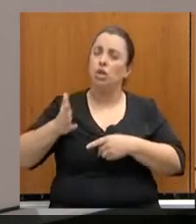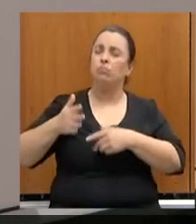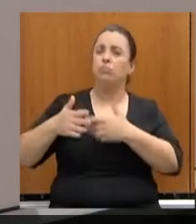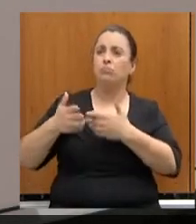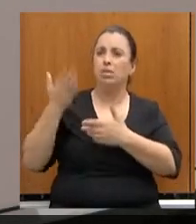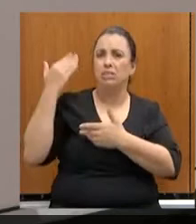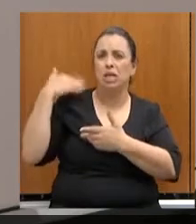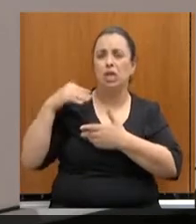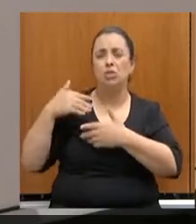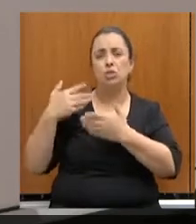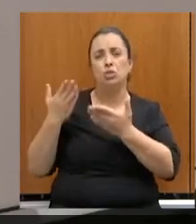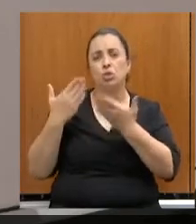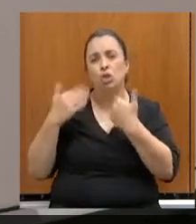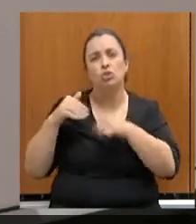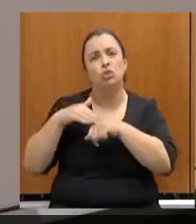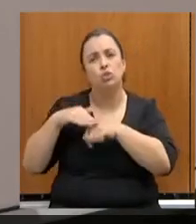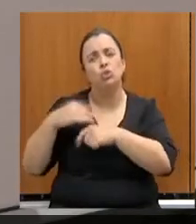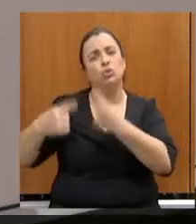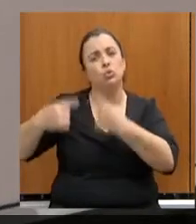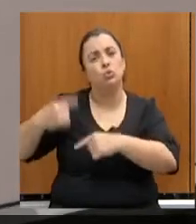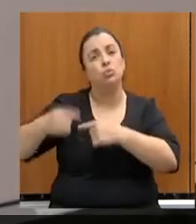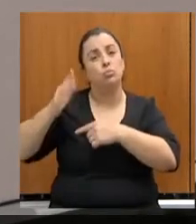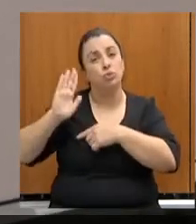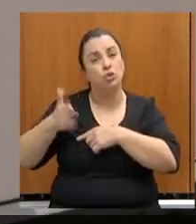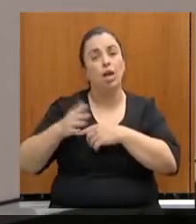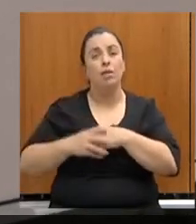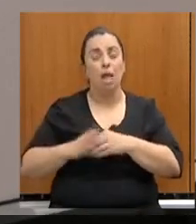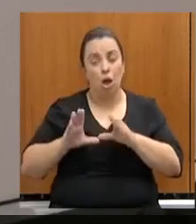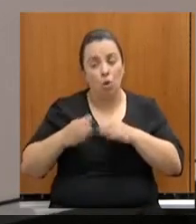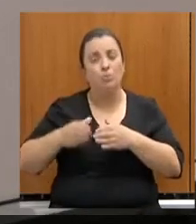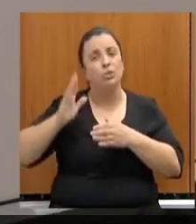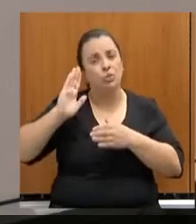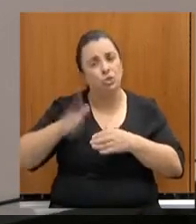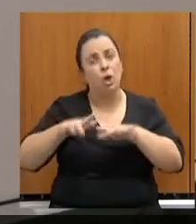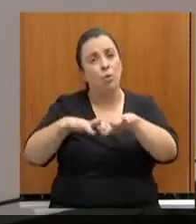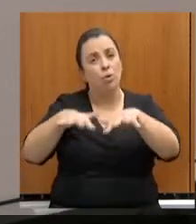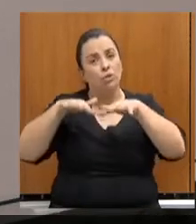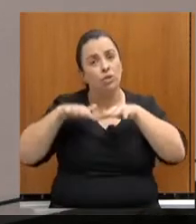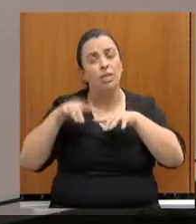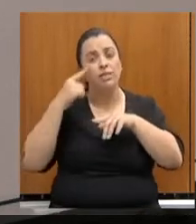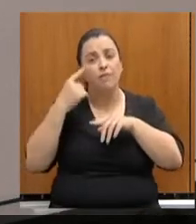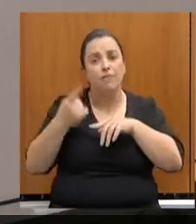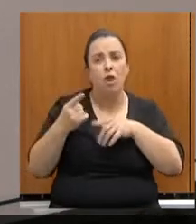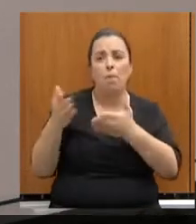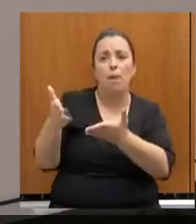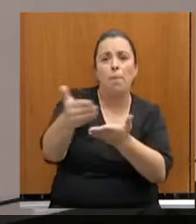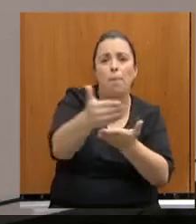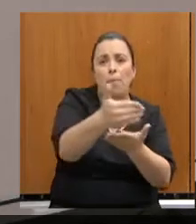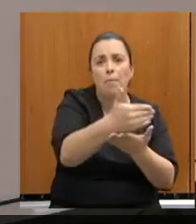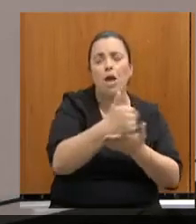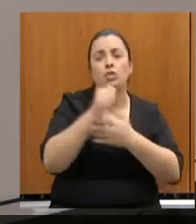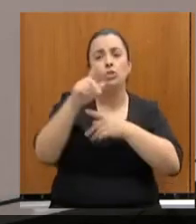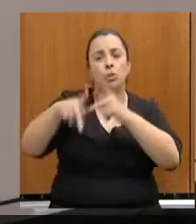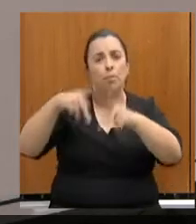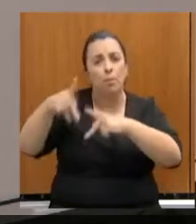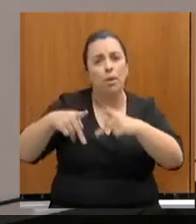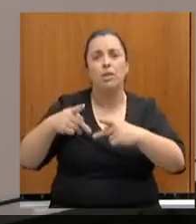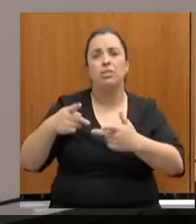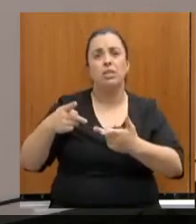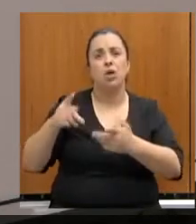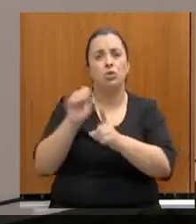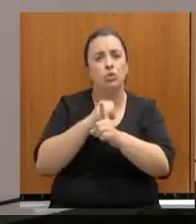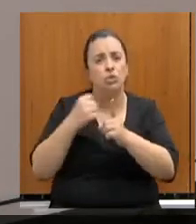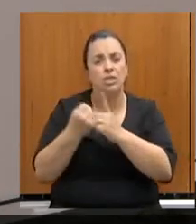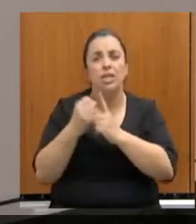Ambiente seu nome me engano fez uma audiência a respeito nós fizemos Oi gente ouvindo sociedade civil a população os movimentos